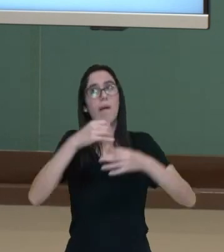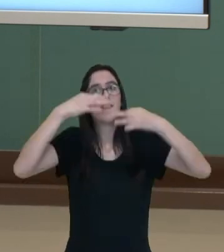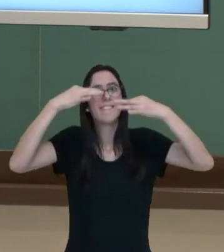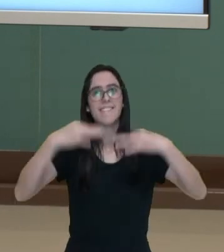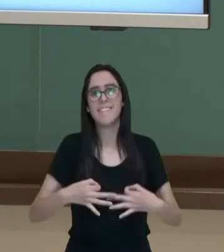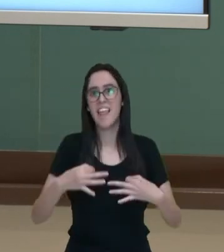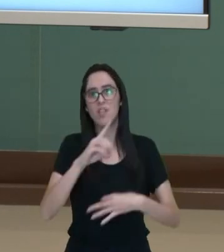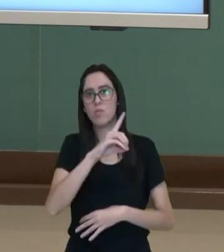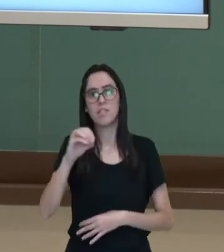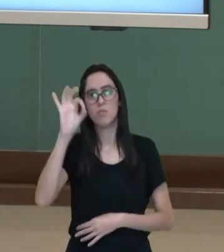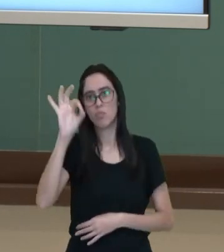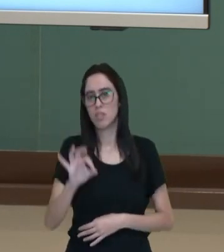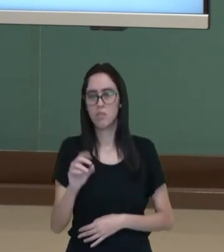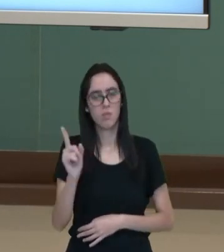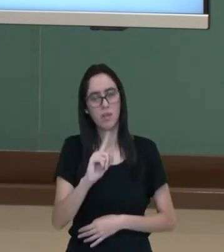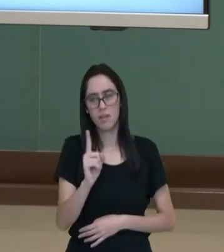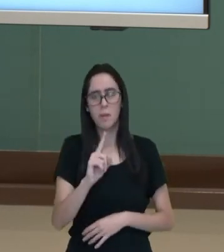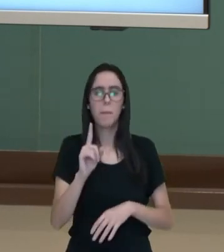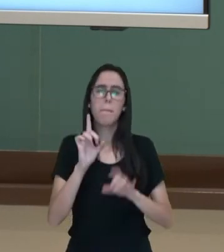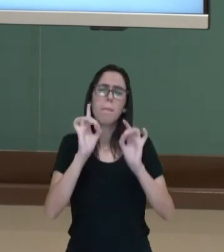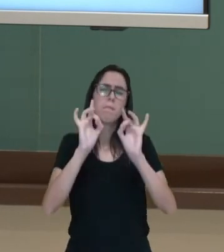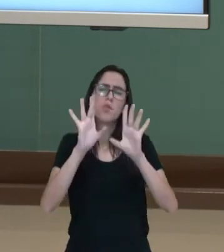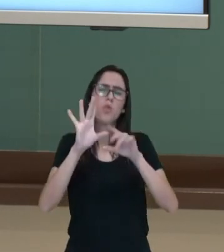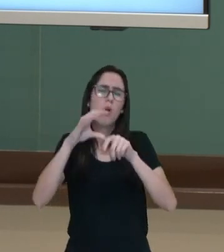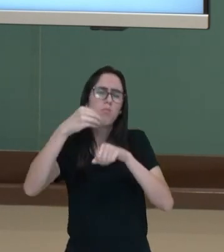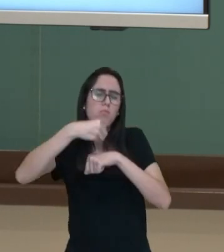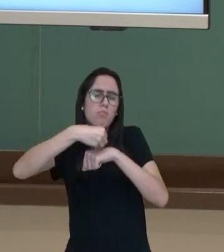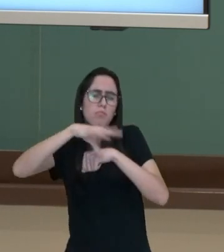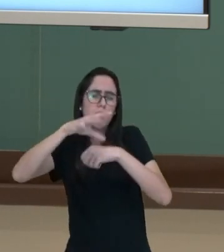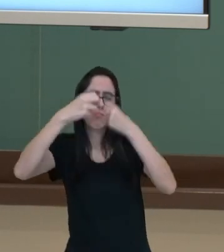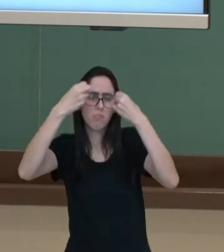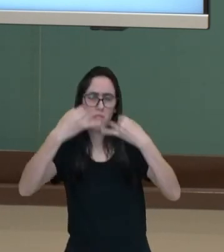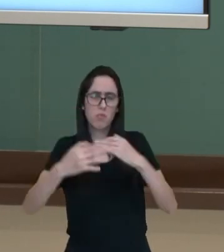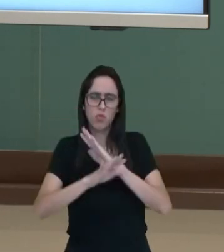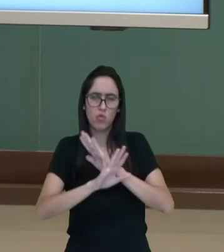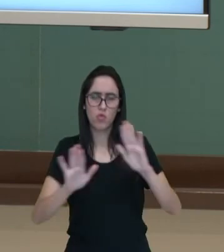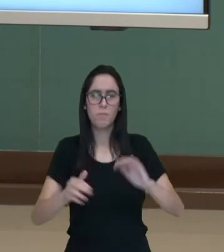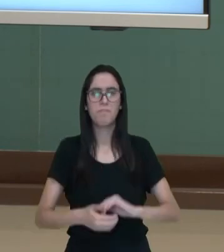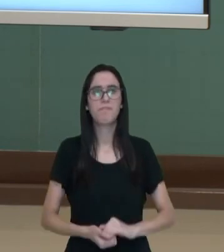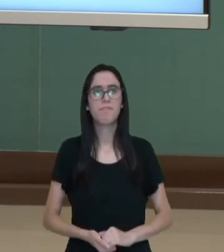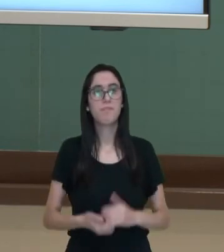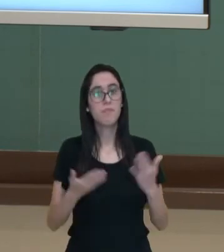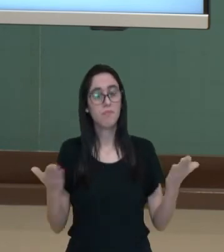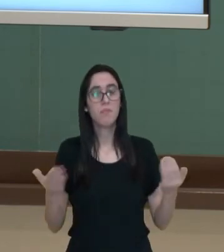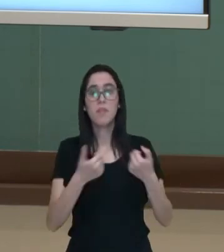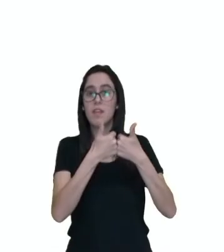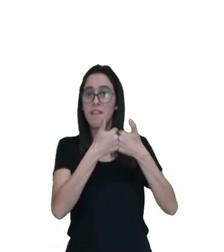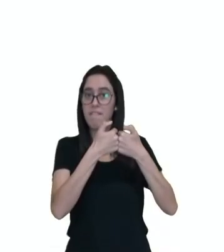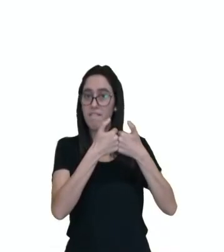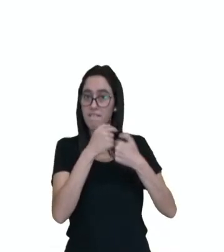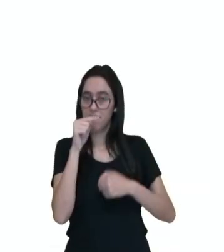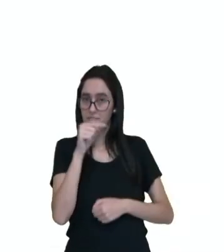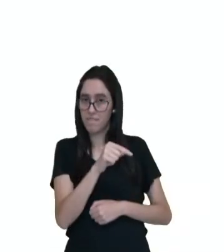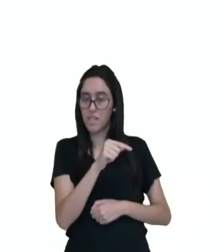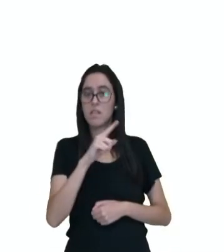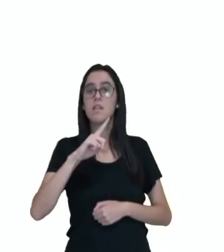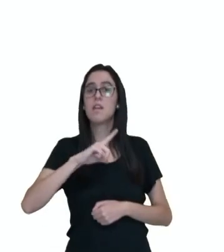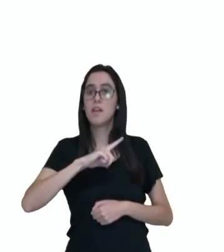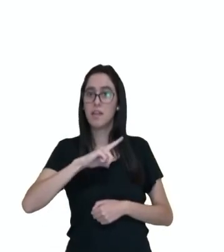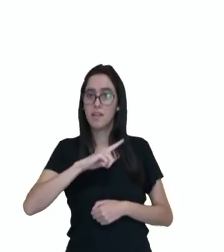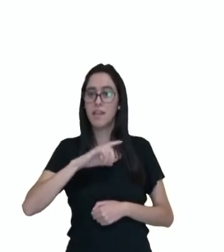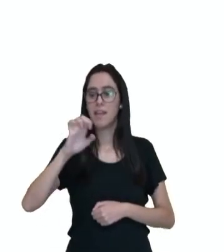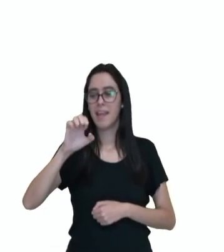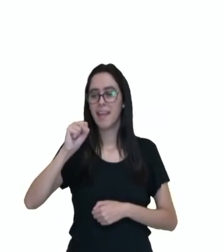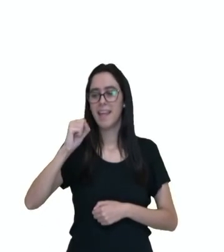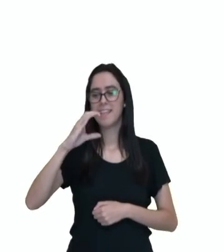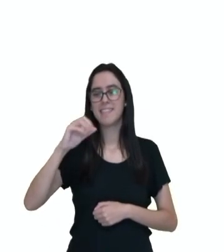Não é algo tão fiel. Mas isso aqui é só um comentário. Então pensando nisso, né, a física ela trabalha com as escalas